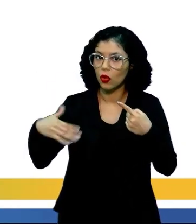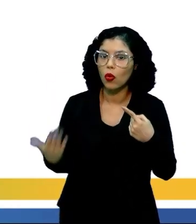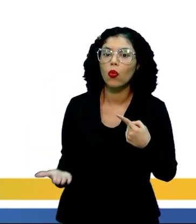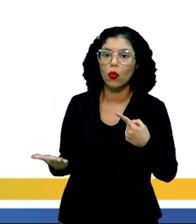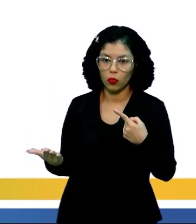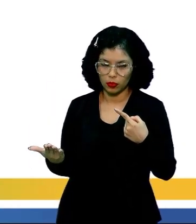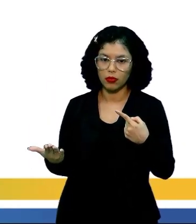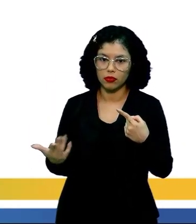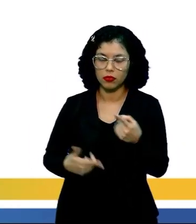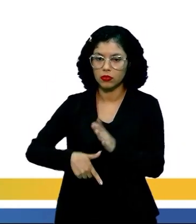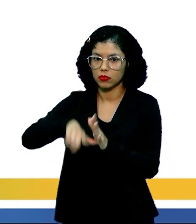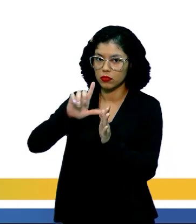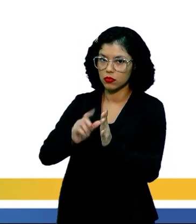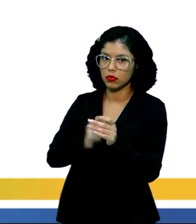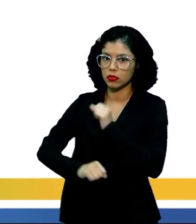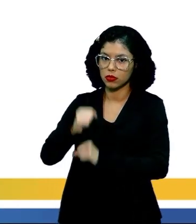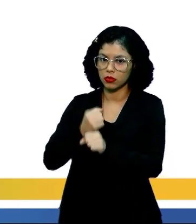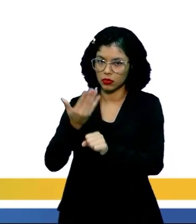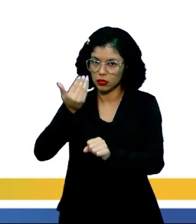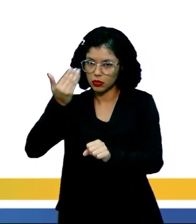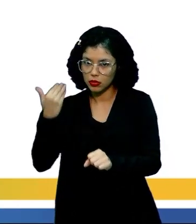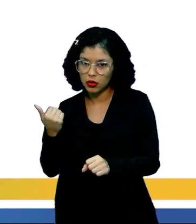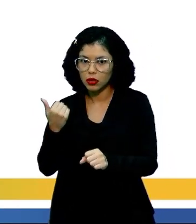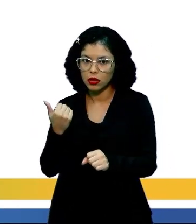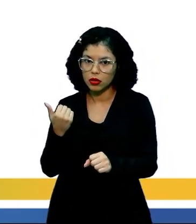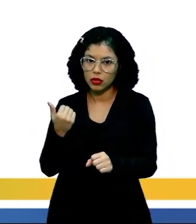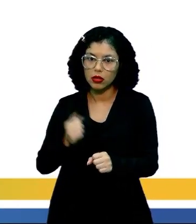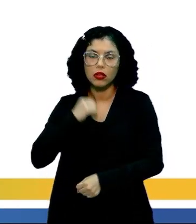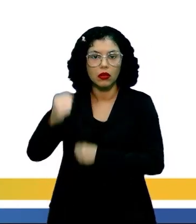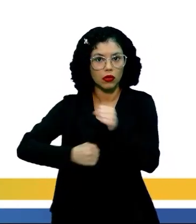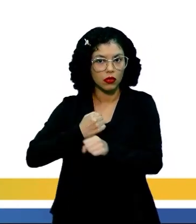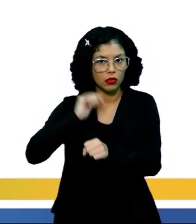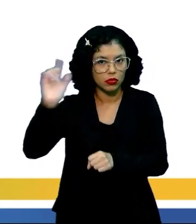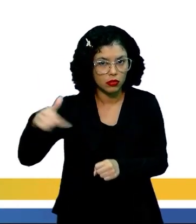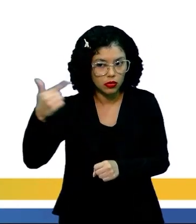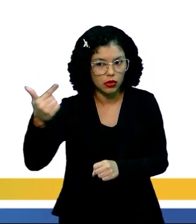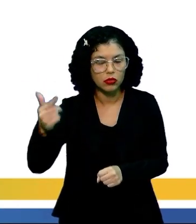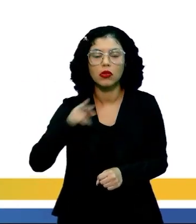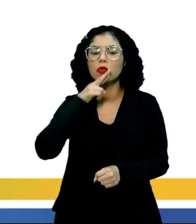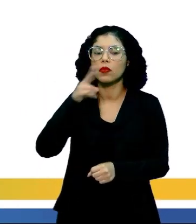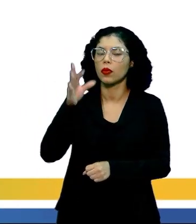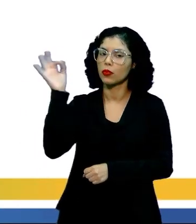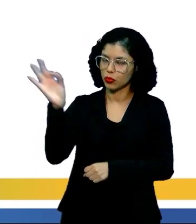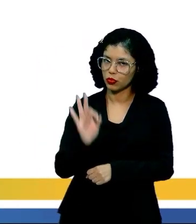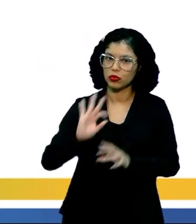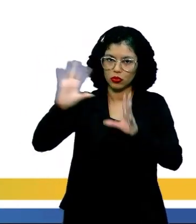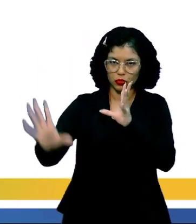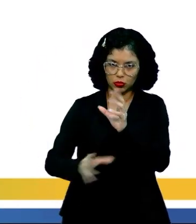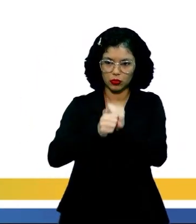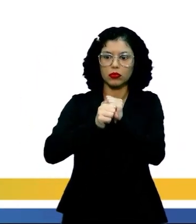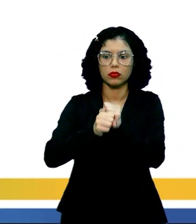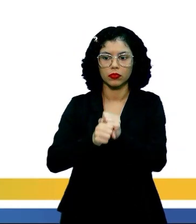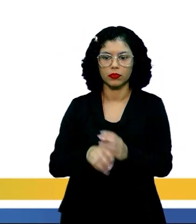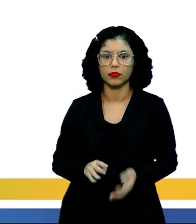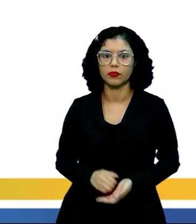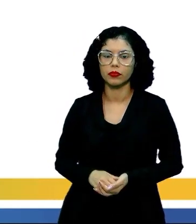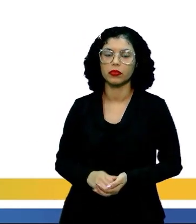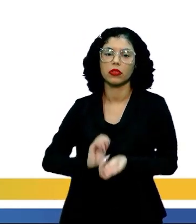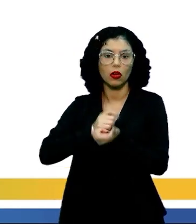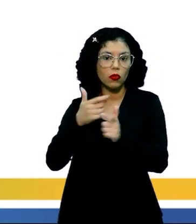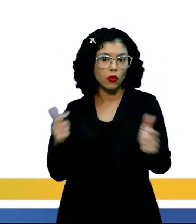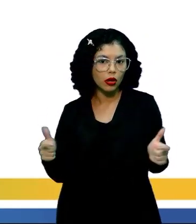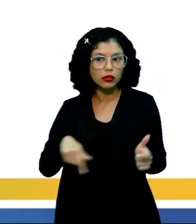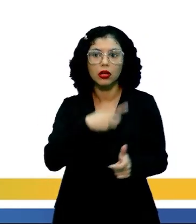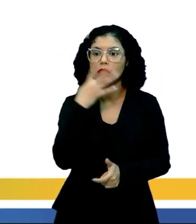é o excedente do ano anterior em relação ao ano seguinte e calcular o percentual de acréscimo. O aumento